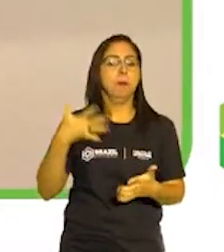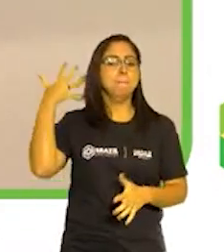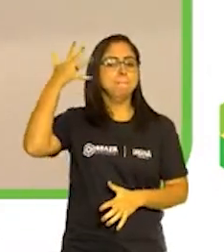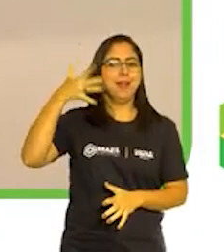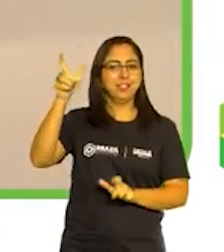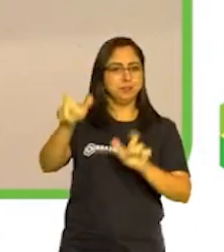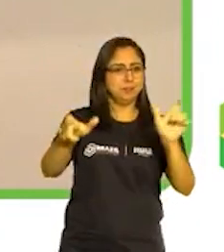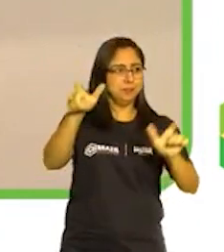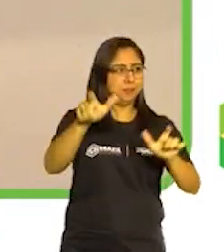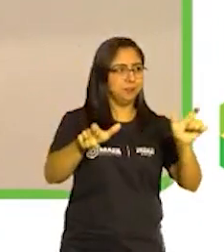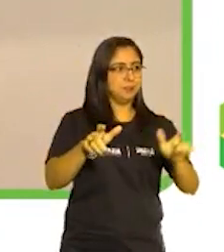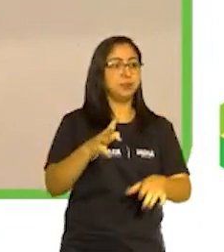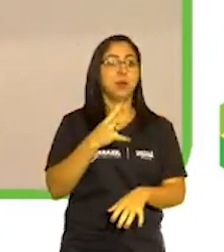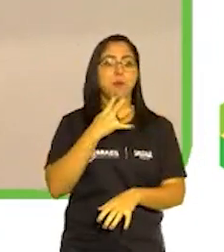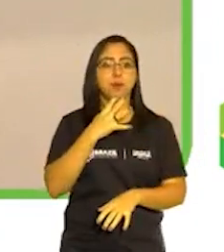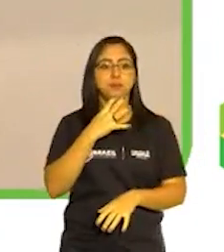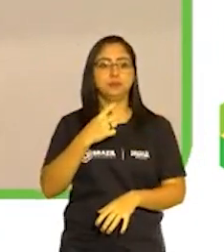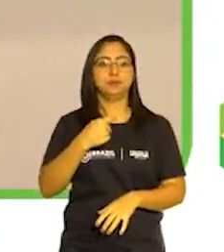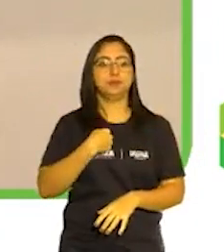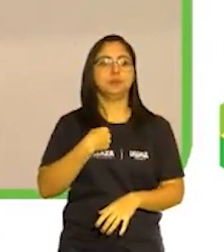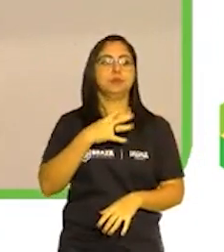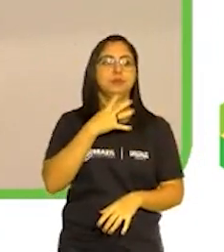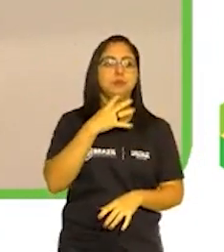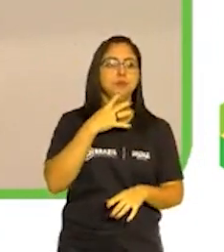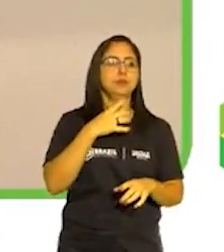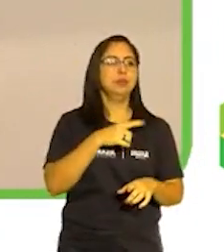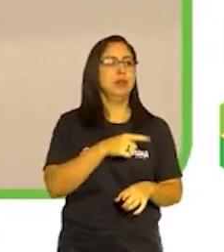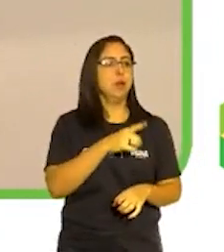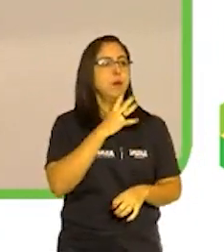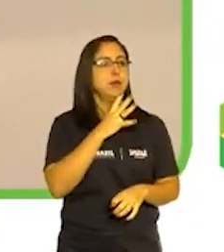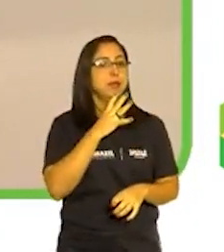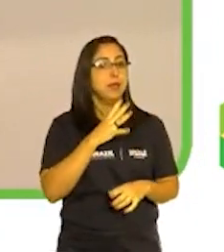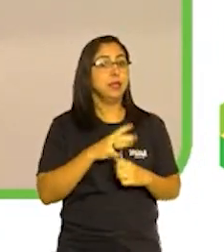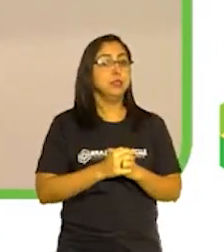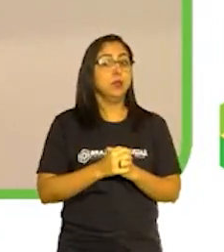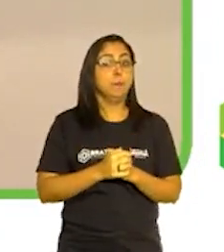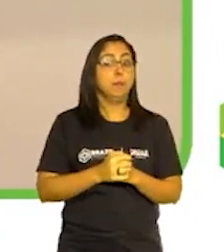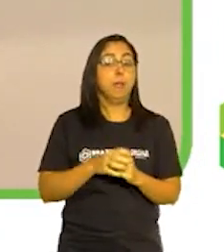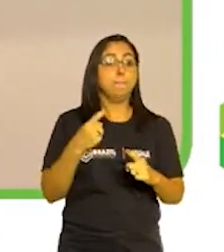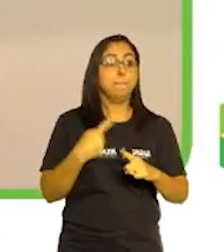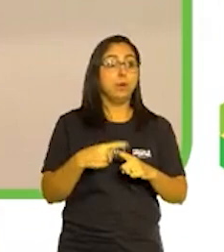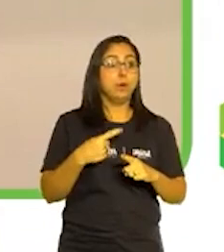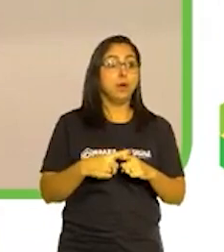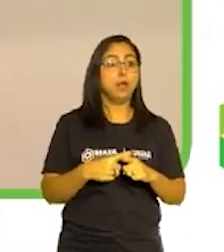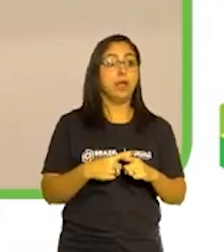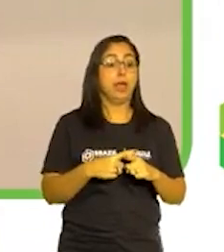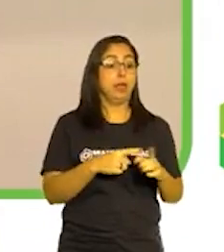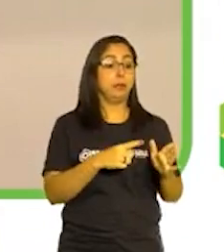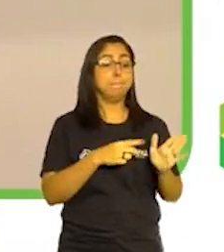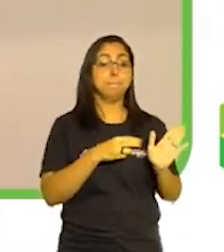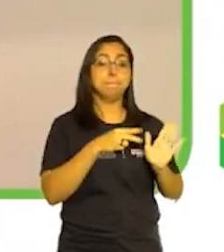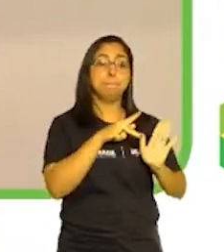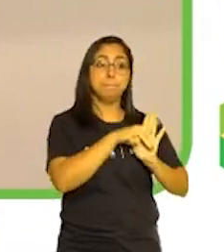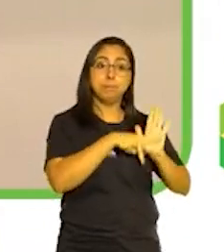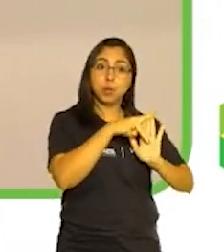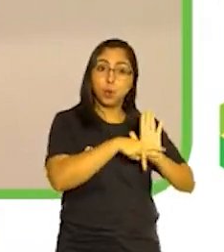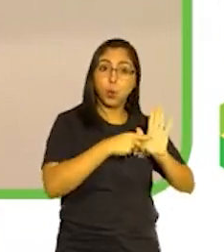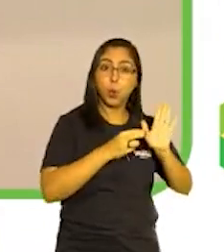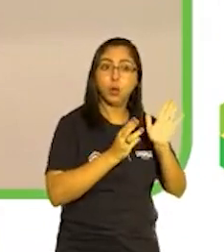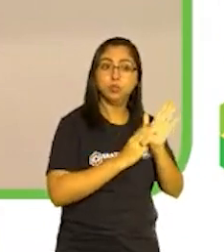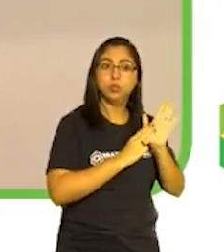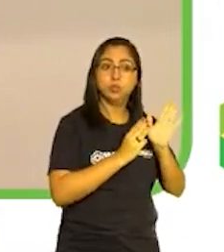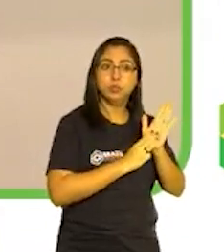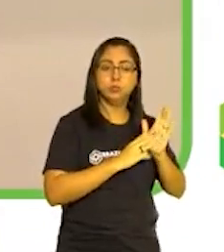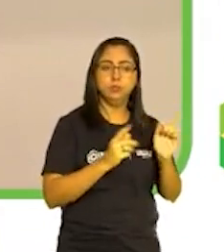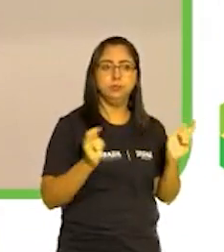em governos, em ocasiões onde você tinha liderança, onde você tinha projeto, onde você conseguia definir um rumo.